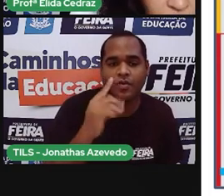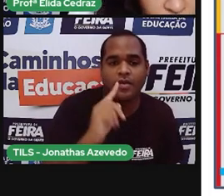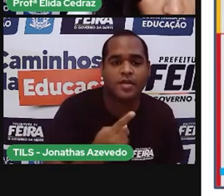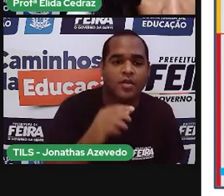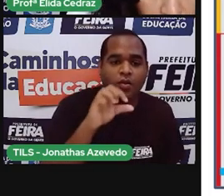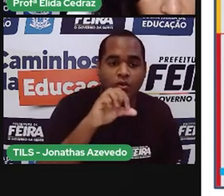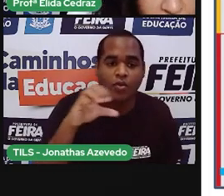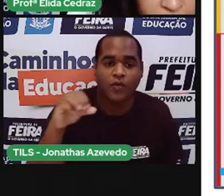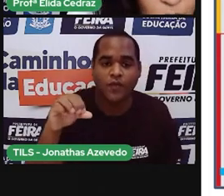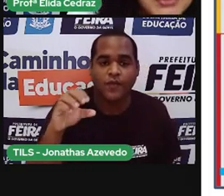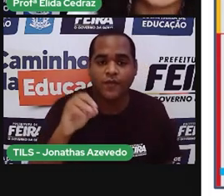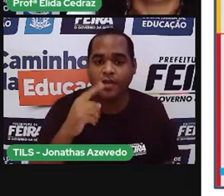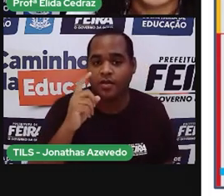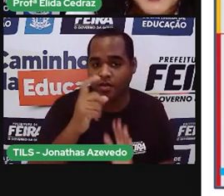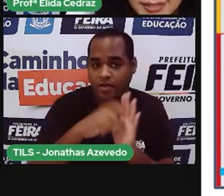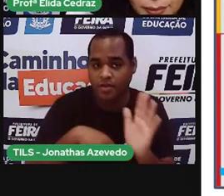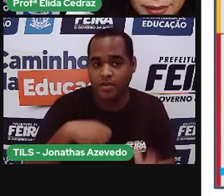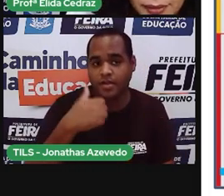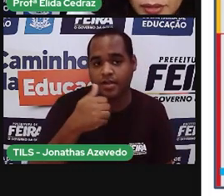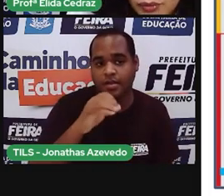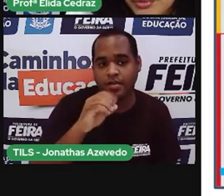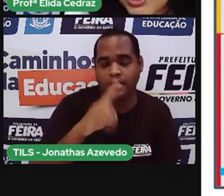R$ 14,99, mas se comprar com cartão fica